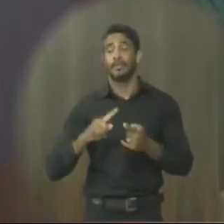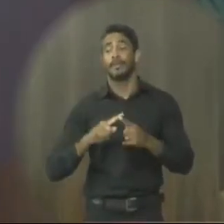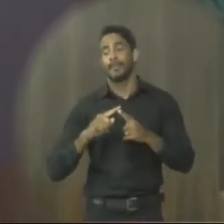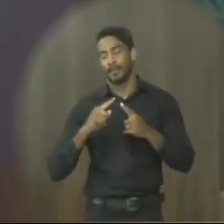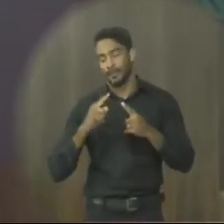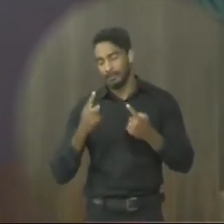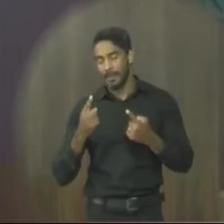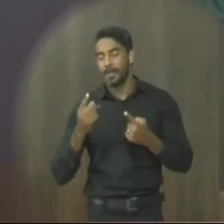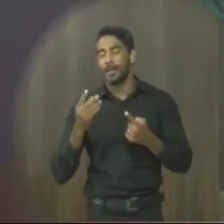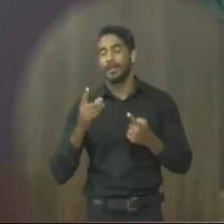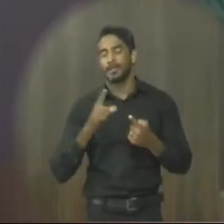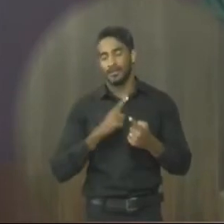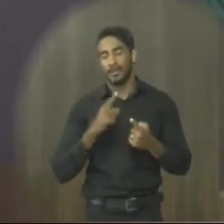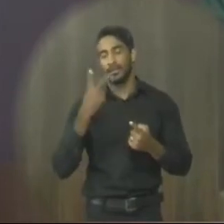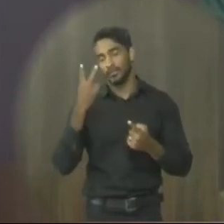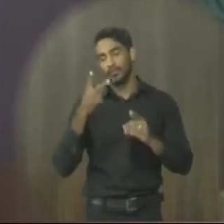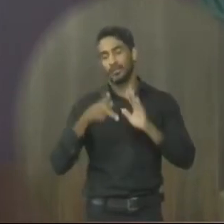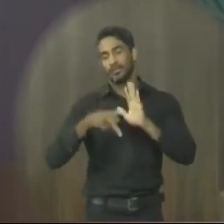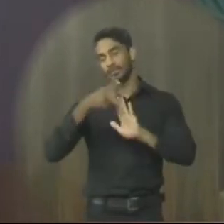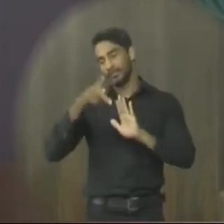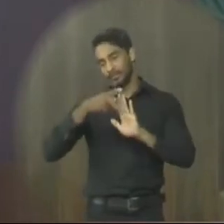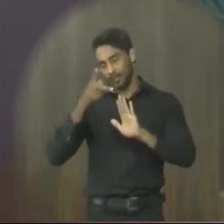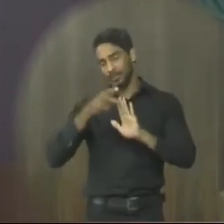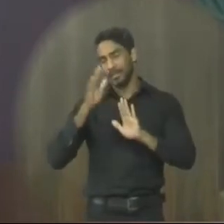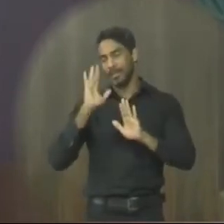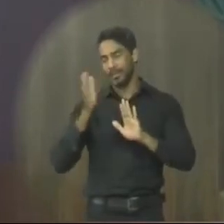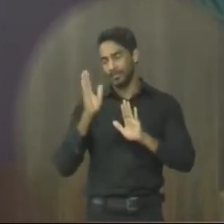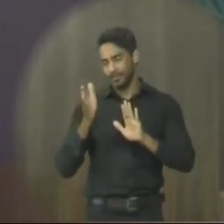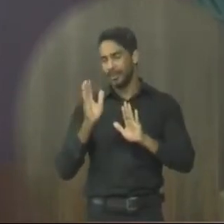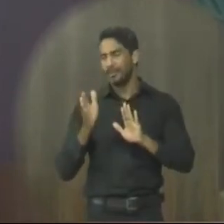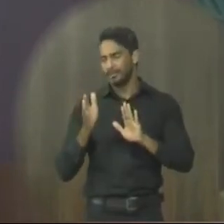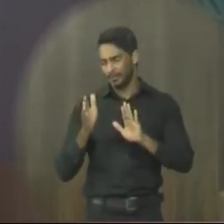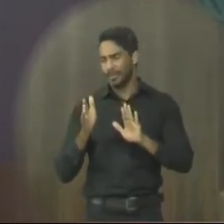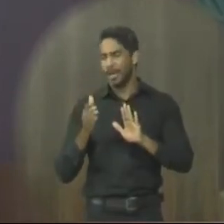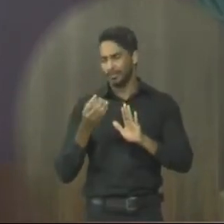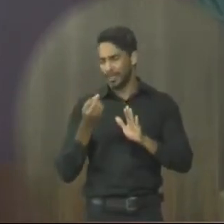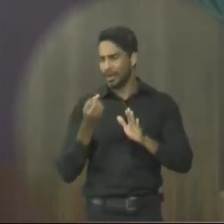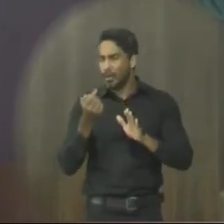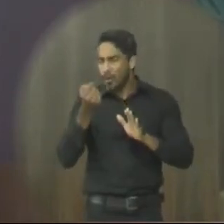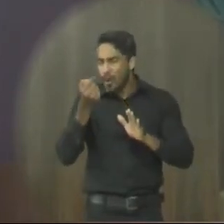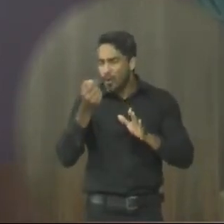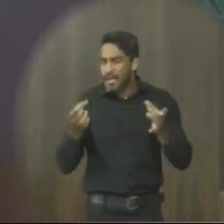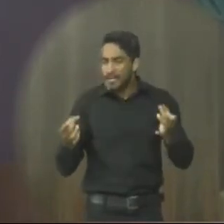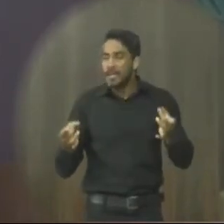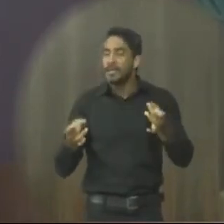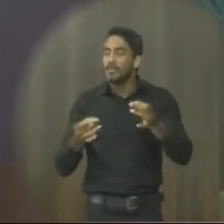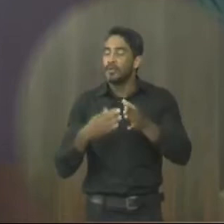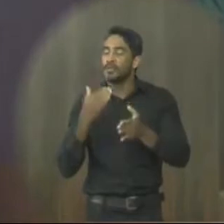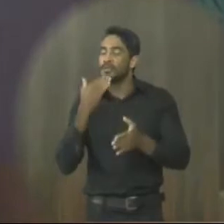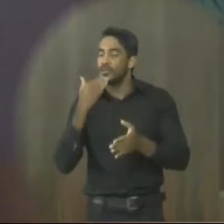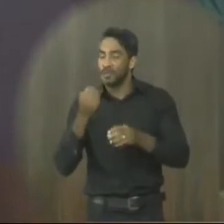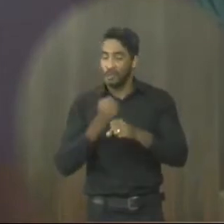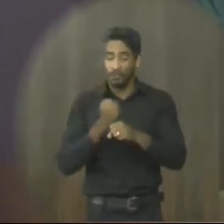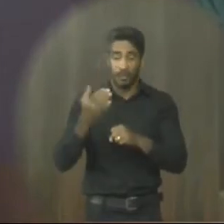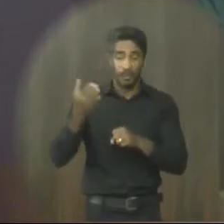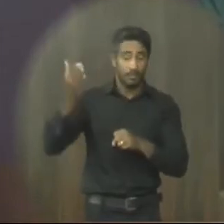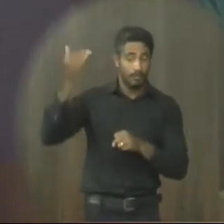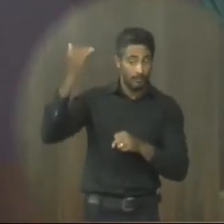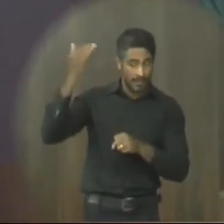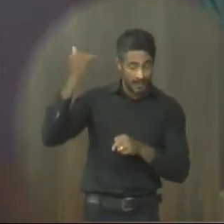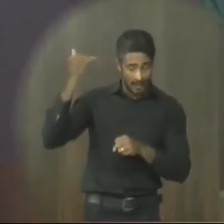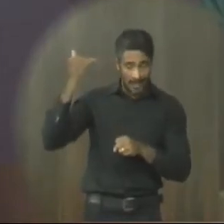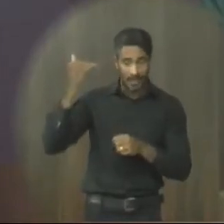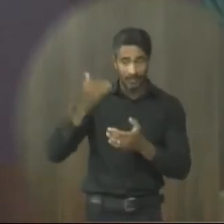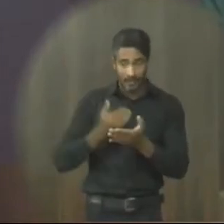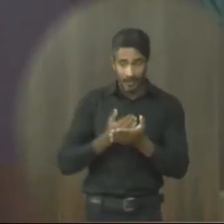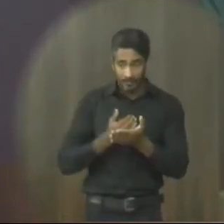Mas nós já temos dois projetos que já estão bem encaminhados, né, que foram licitados ano passado, final do ano, não foi possível iniciar